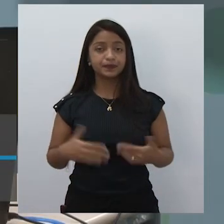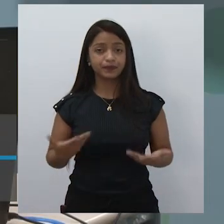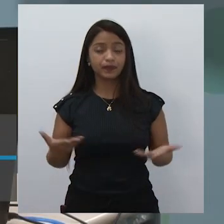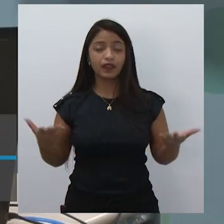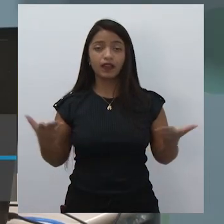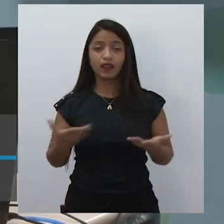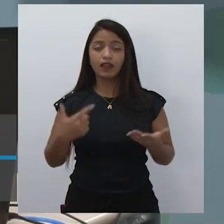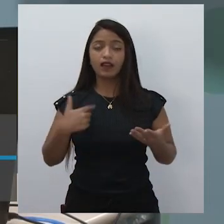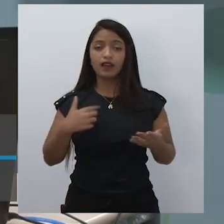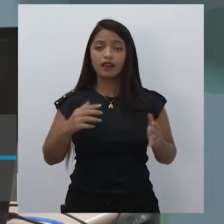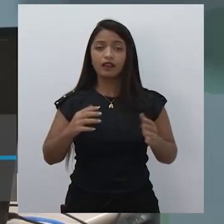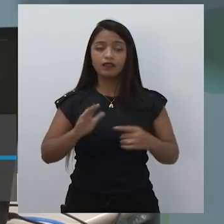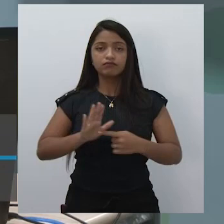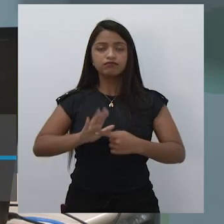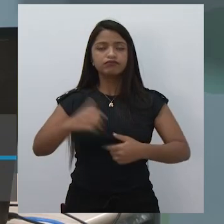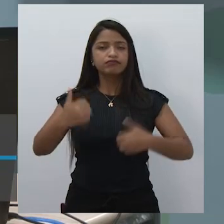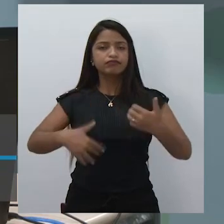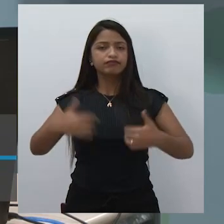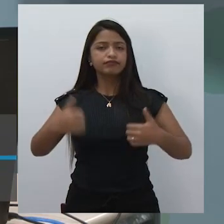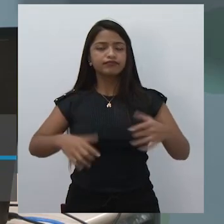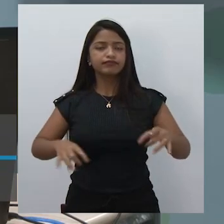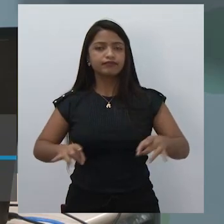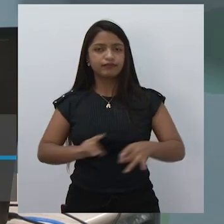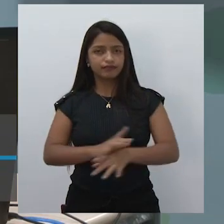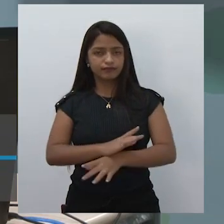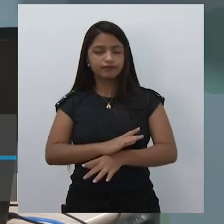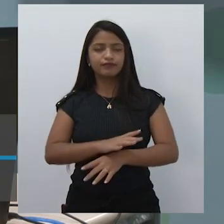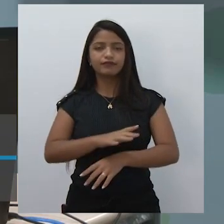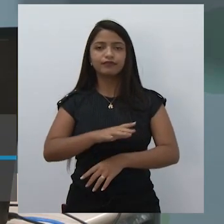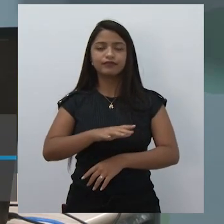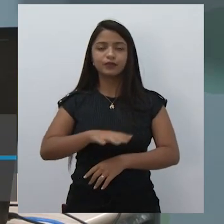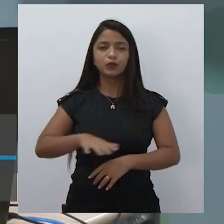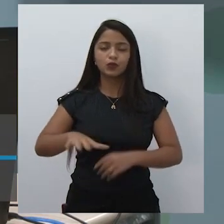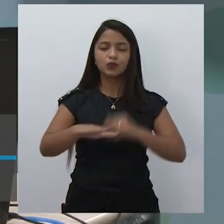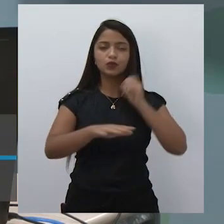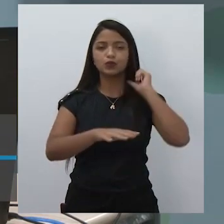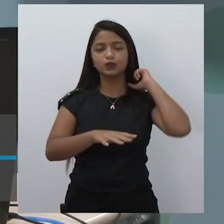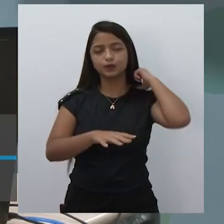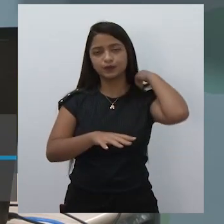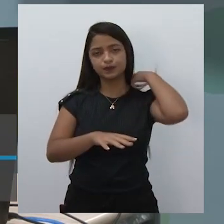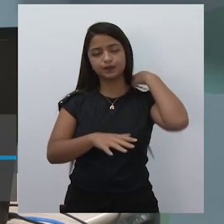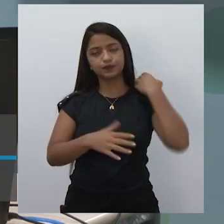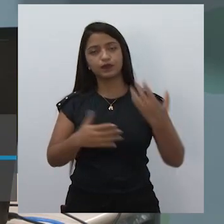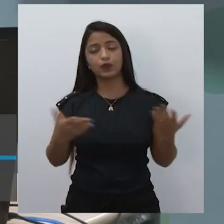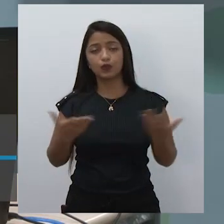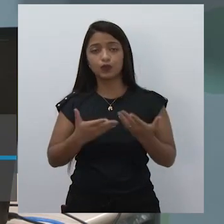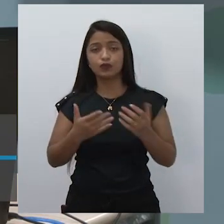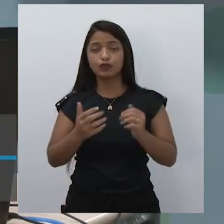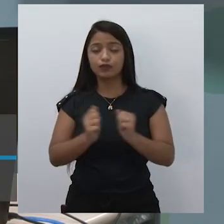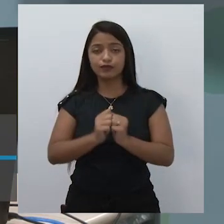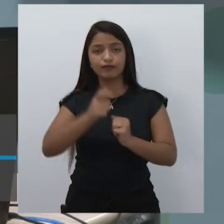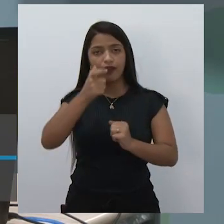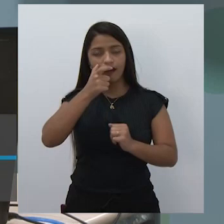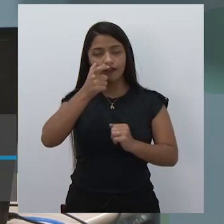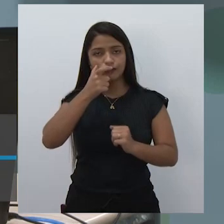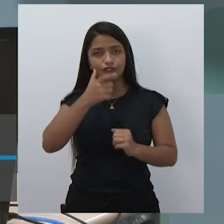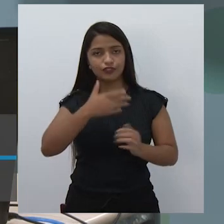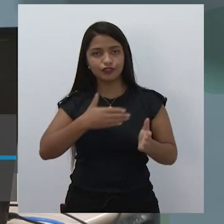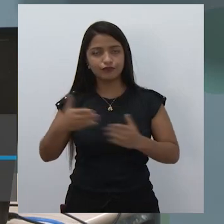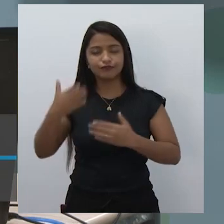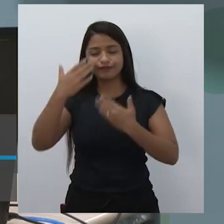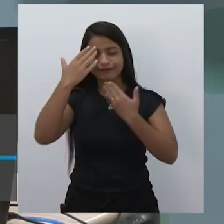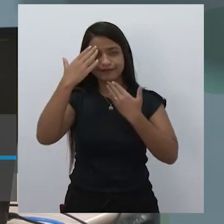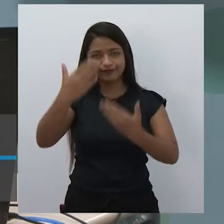Encerro, né, a apresentação, agradeço a todos que estiveram aqui conosco nesse momento,